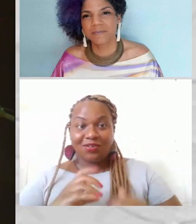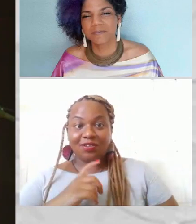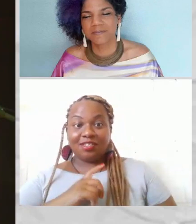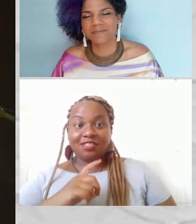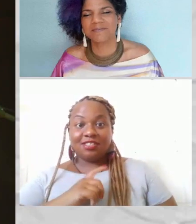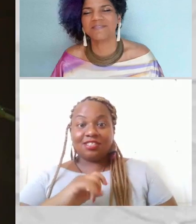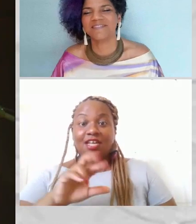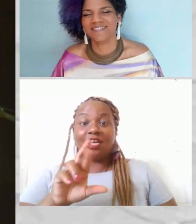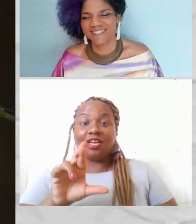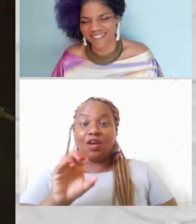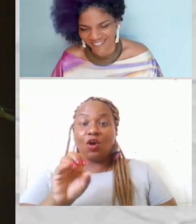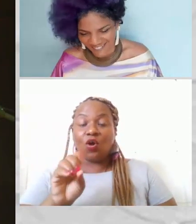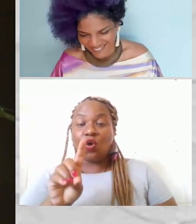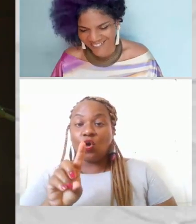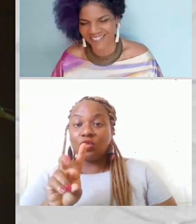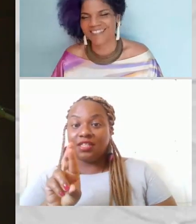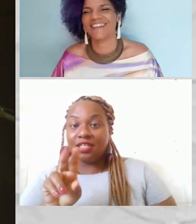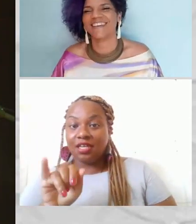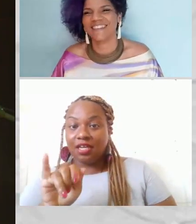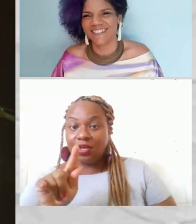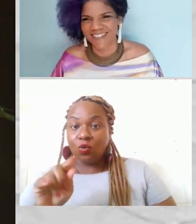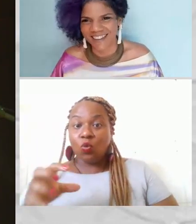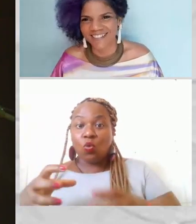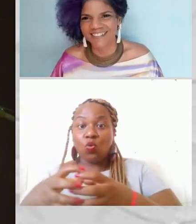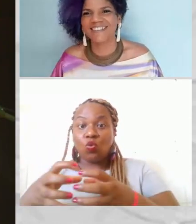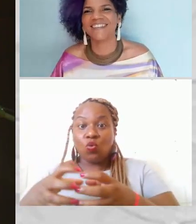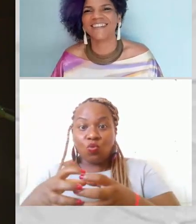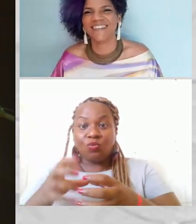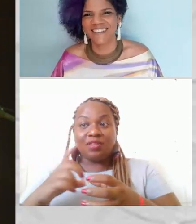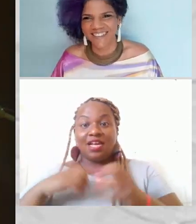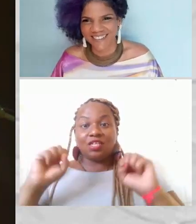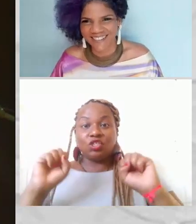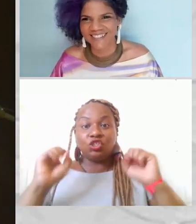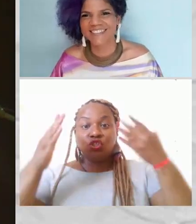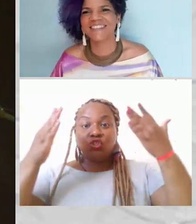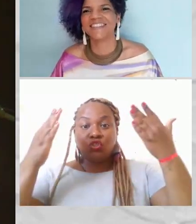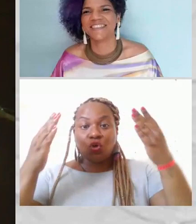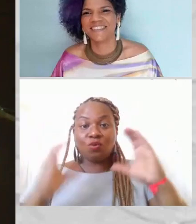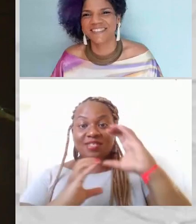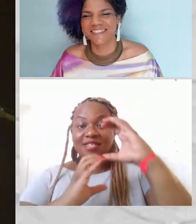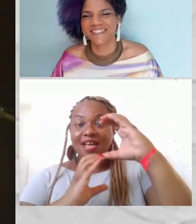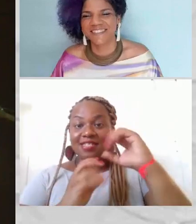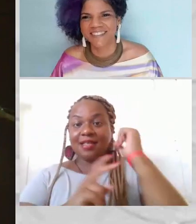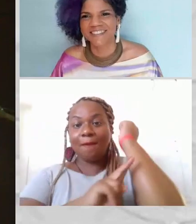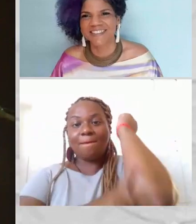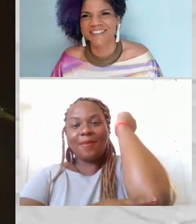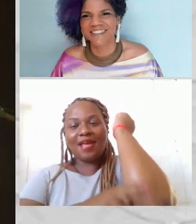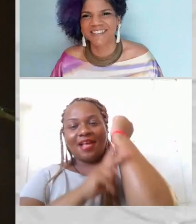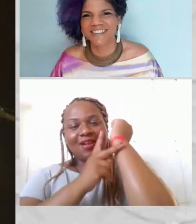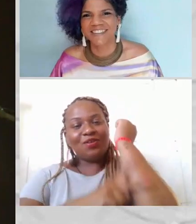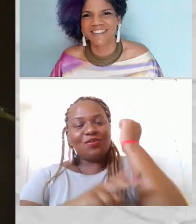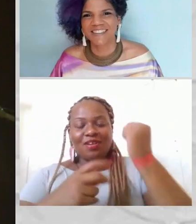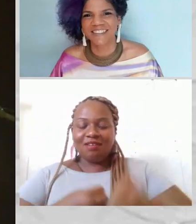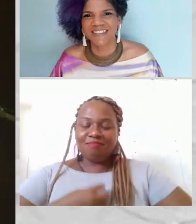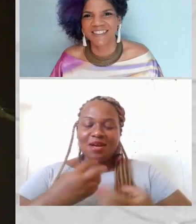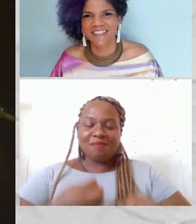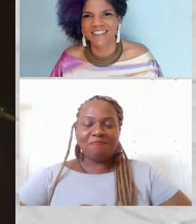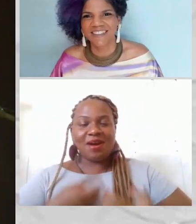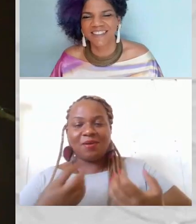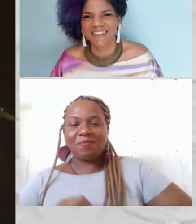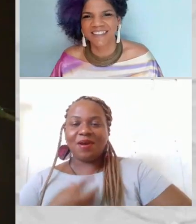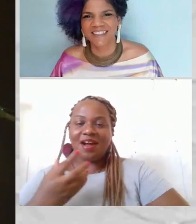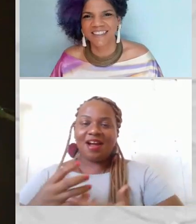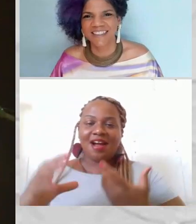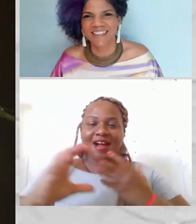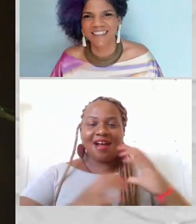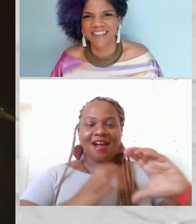Timuana. E aí a Zaca Timuana fazia show lá no Sesc do Pelourinho. E aí eu fiz um cordel para a Zaca. E eu ia abrir o show